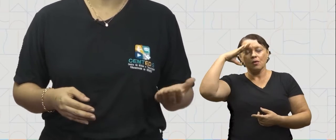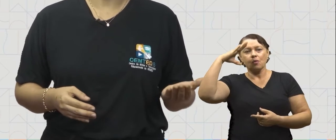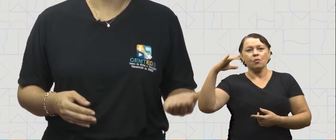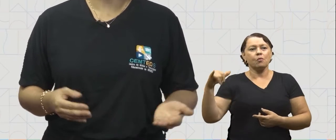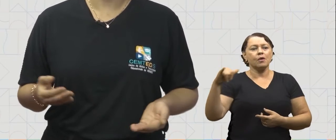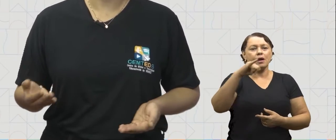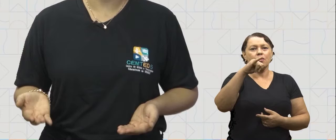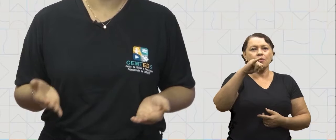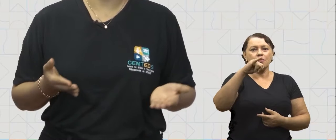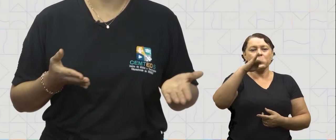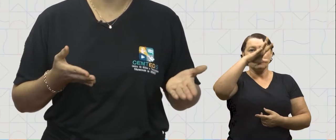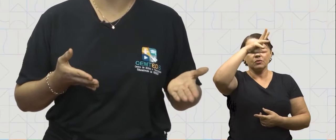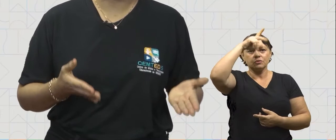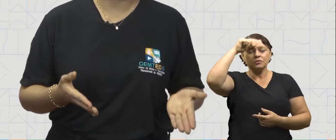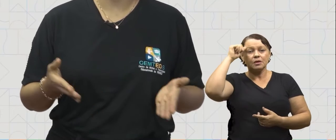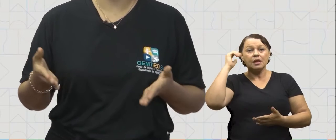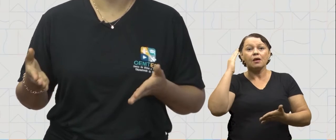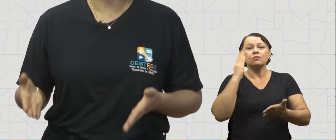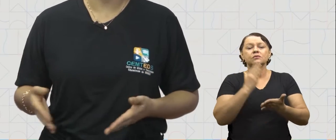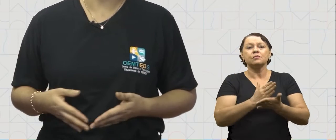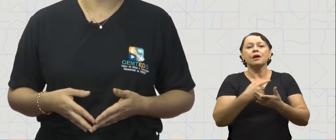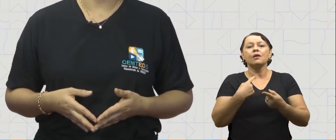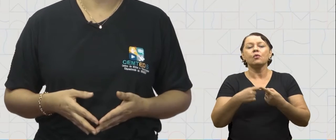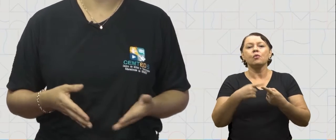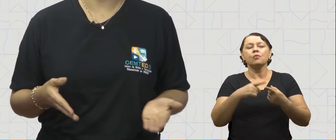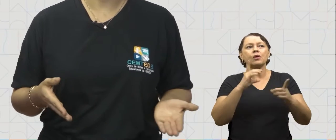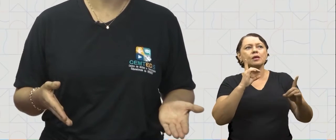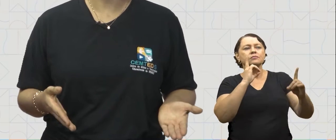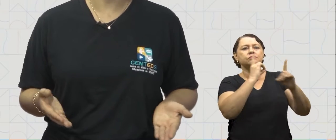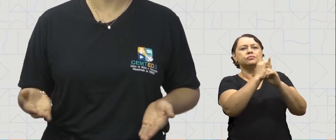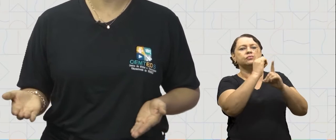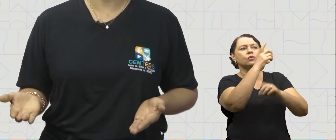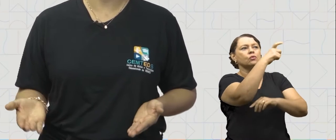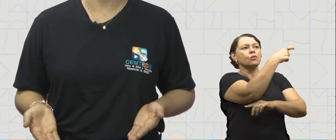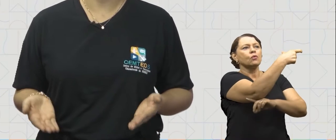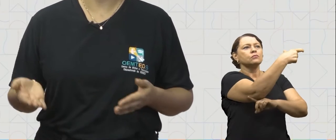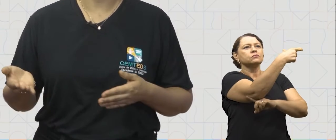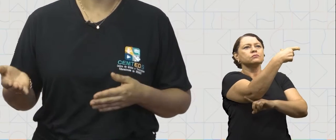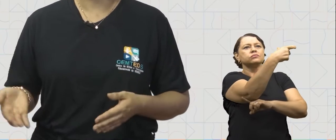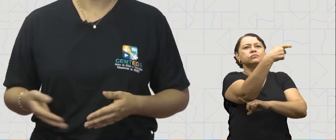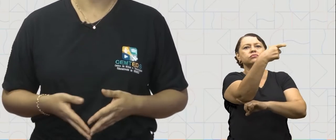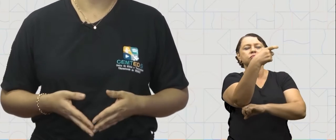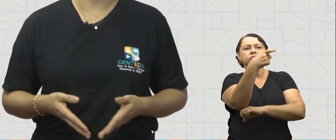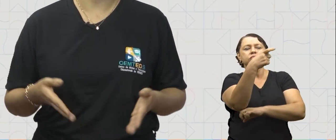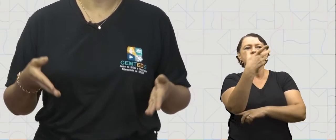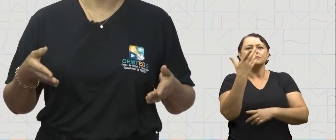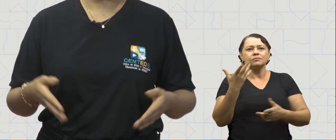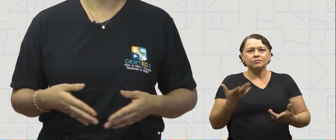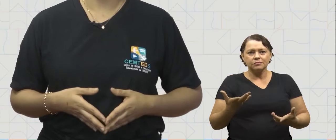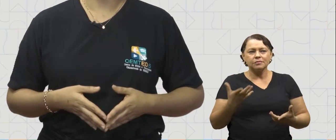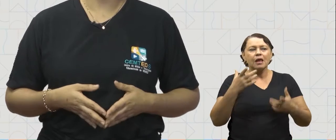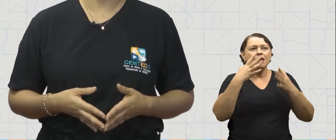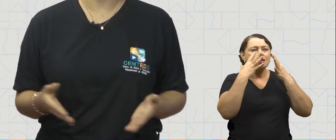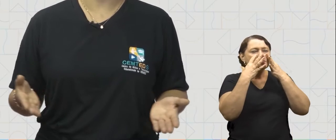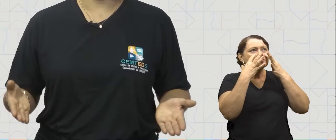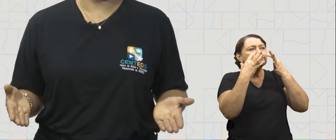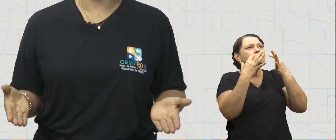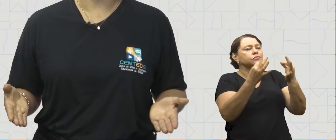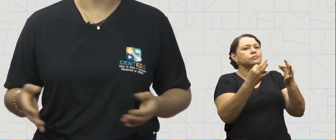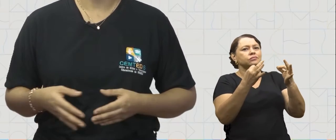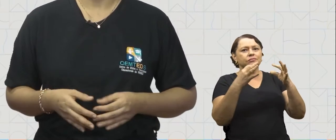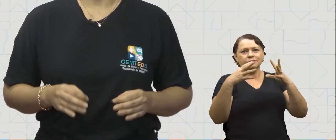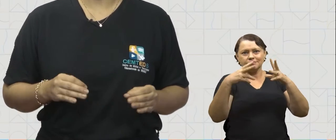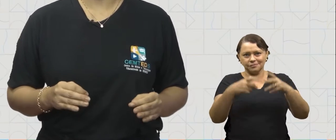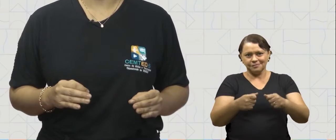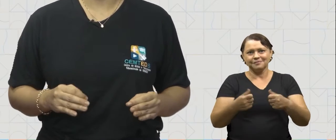Manaus parou devido a objetos não identificados é algo que desperta atenção em quase todos, não